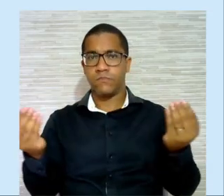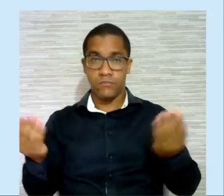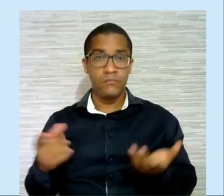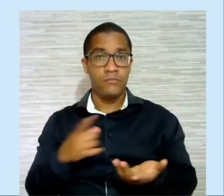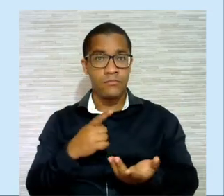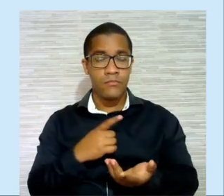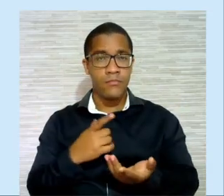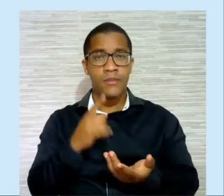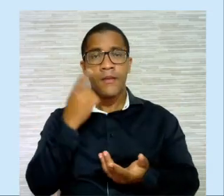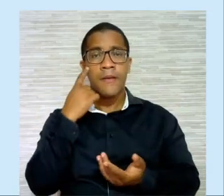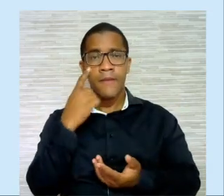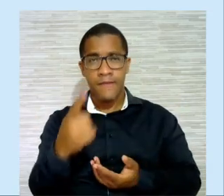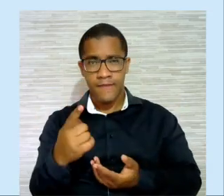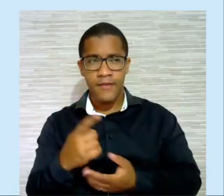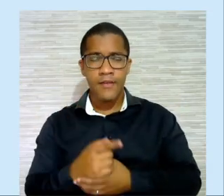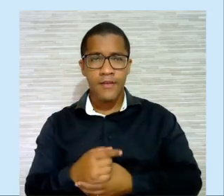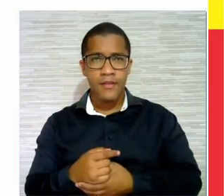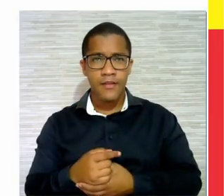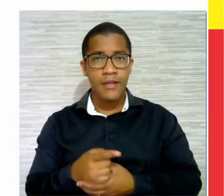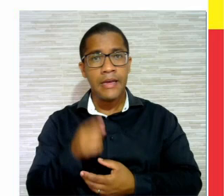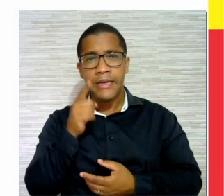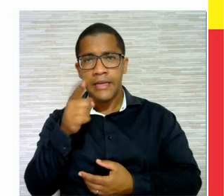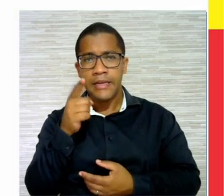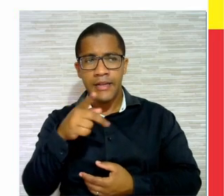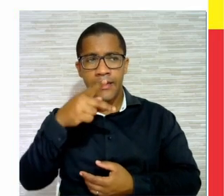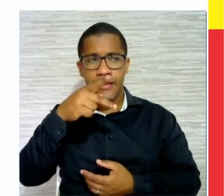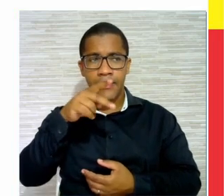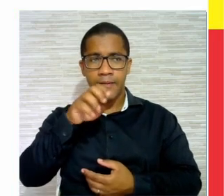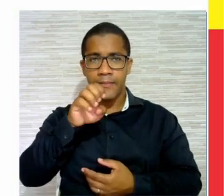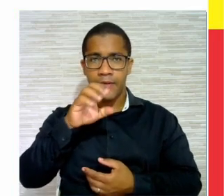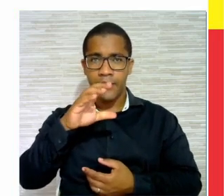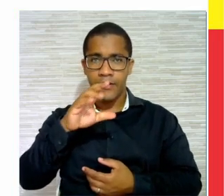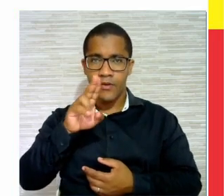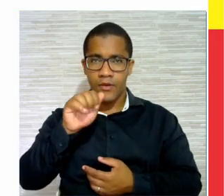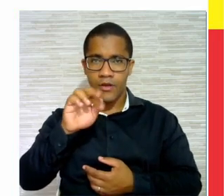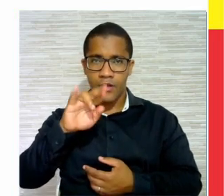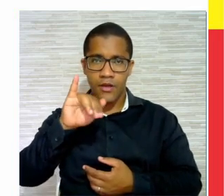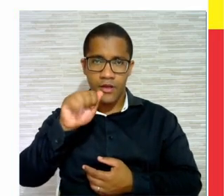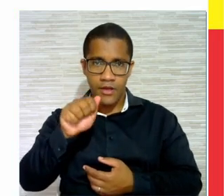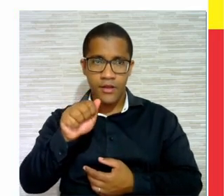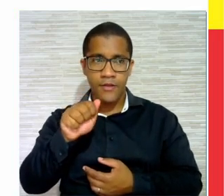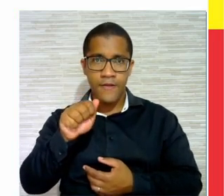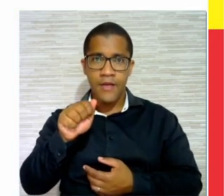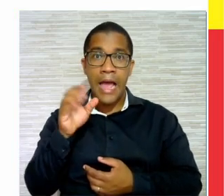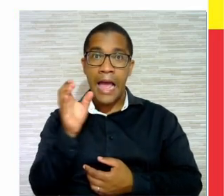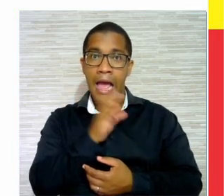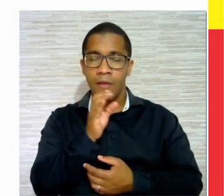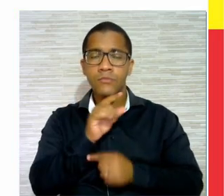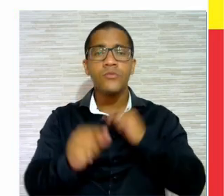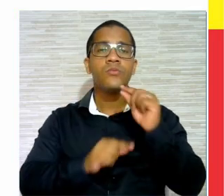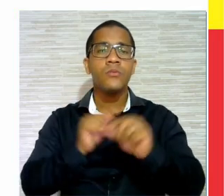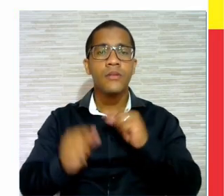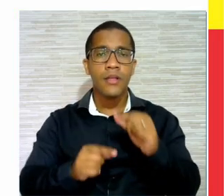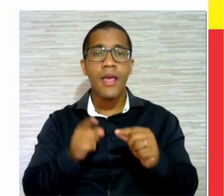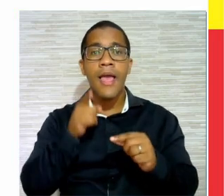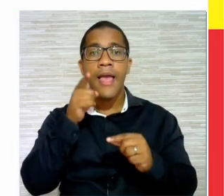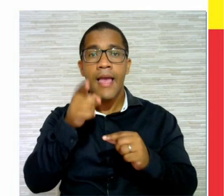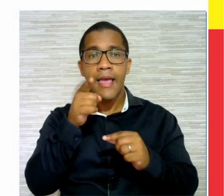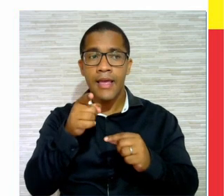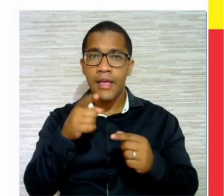questão agroindustrial. Observa na tela, gente. Então a pecuária intensiva, né, como vocês observam, é uma pecuária que está